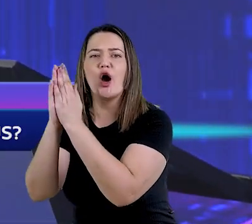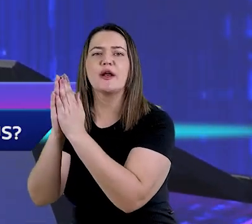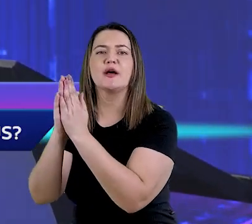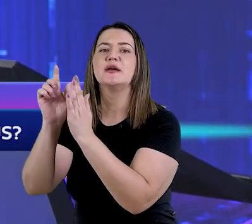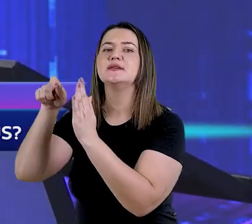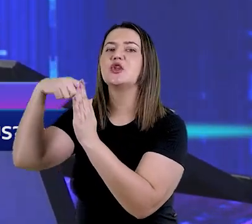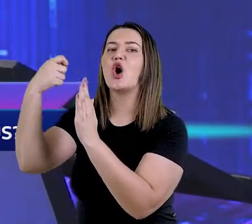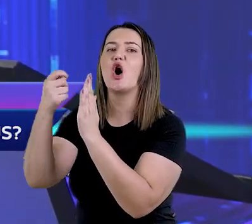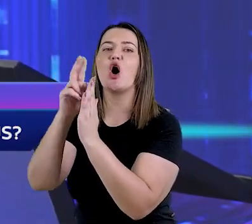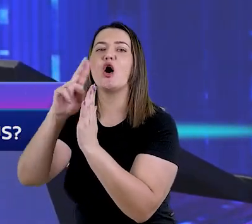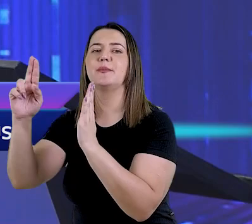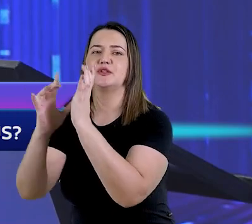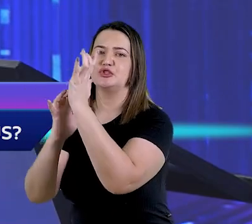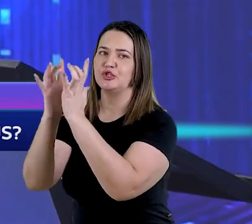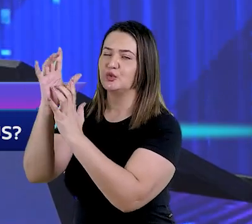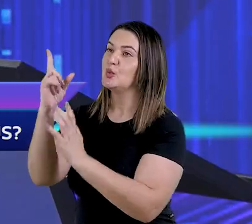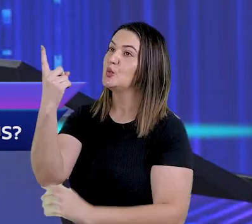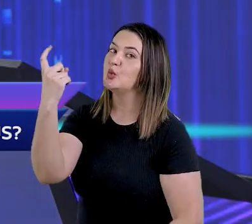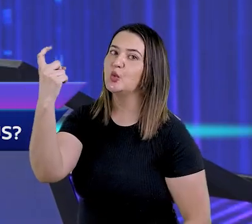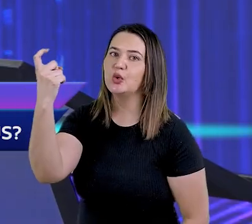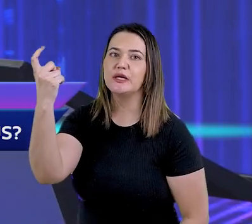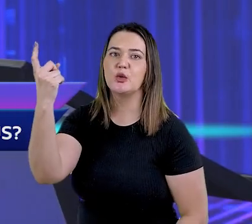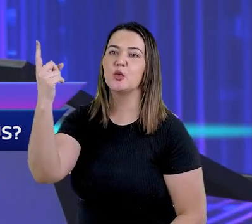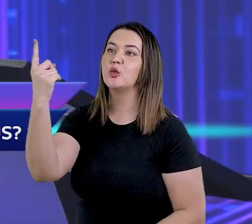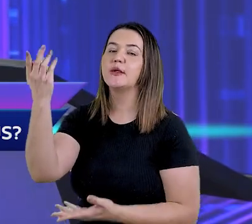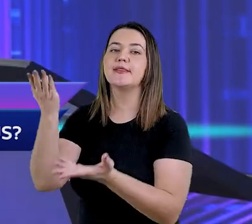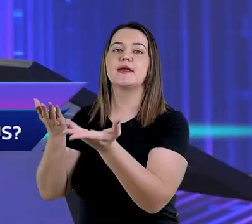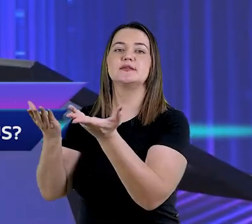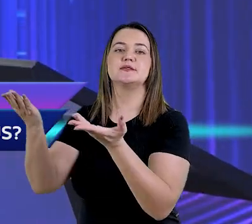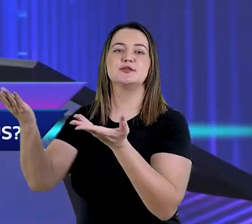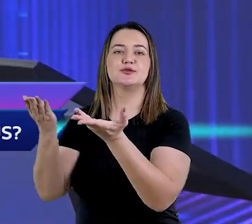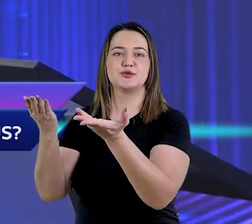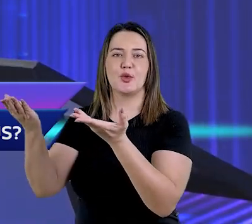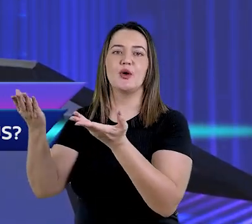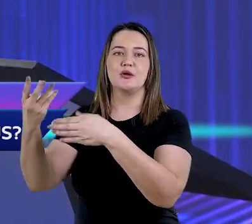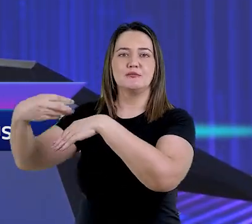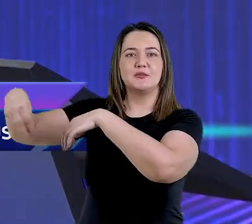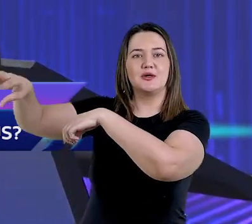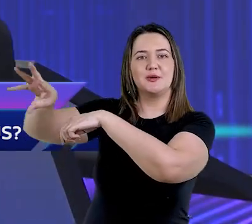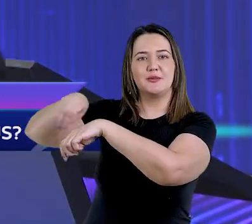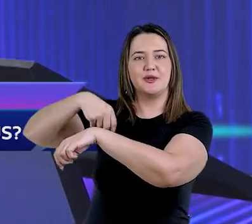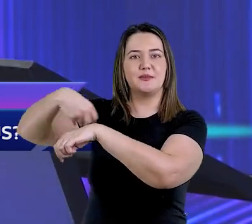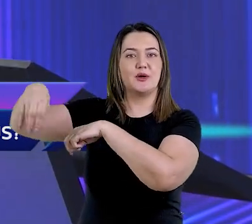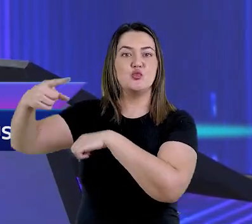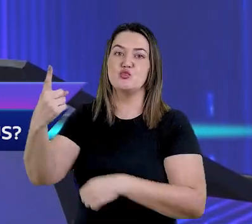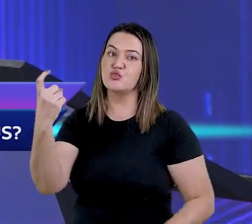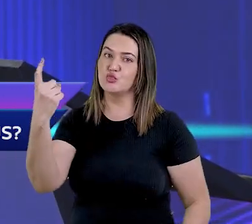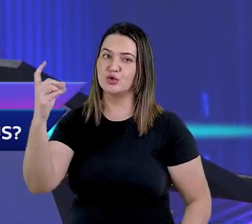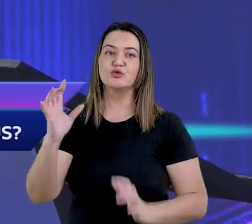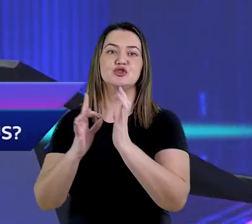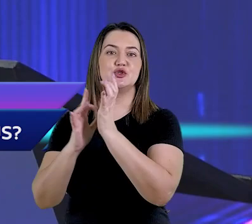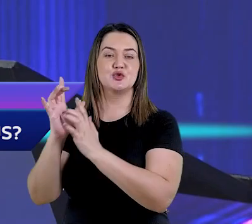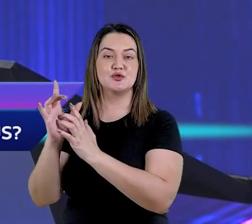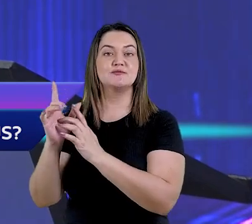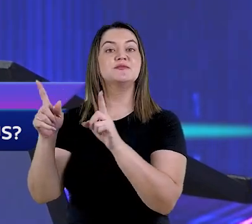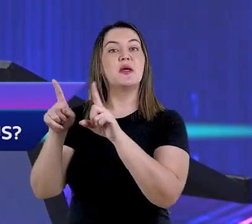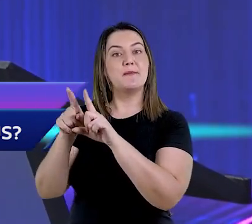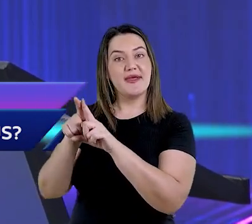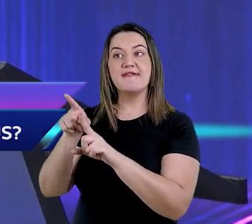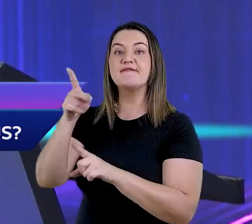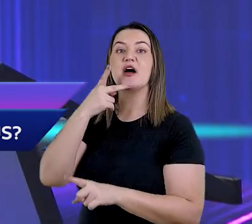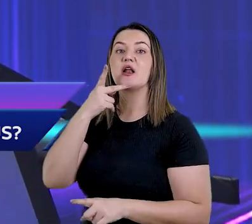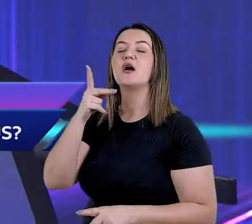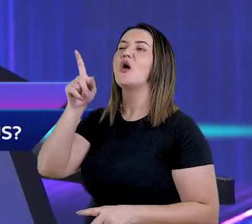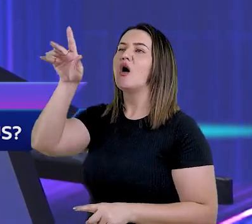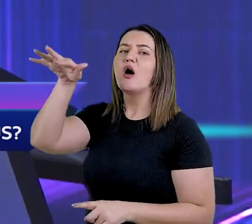Jesus, que é o nosso único intercessor. A igreja verdadeira é aquela que confessa os pecados a Jesus, pois ele morreu no